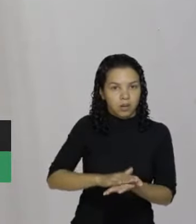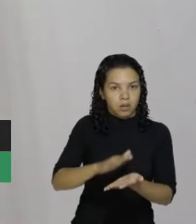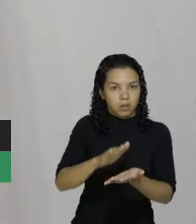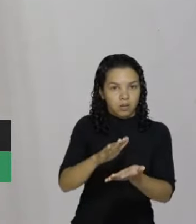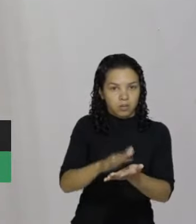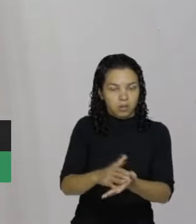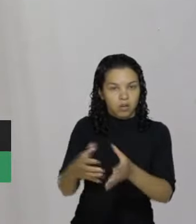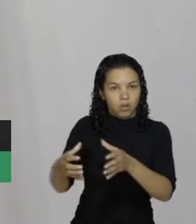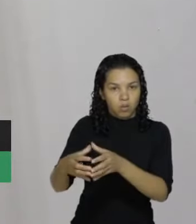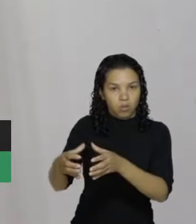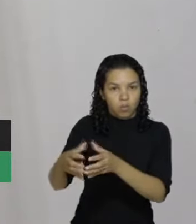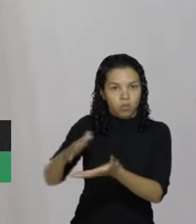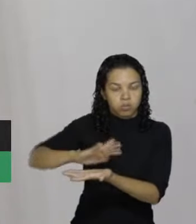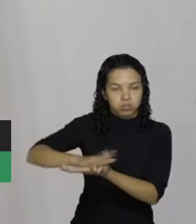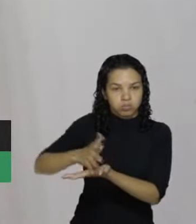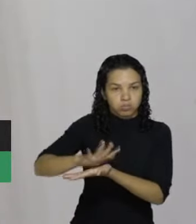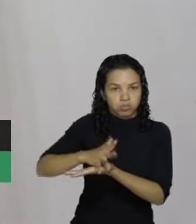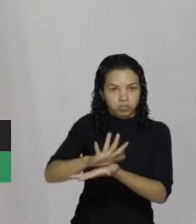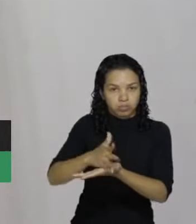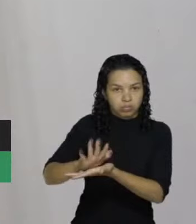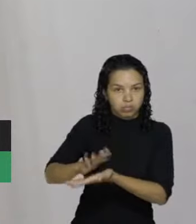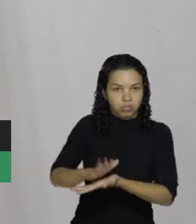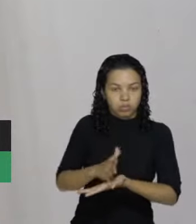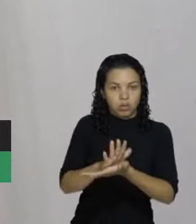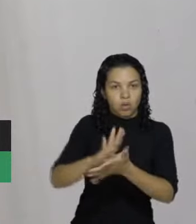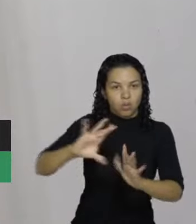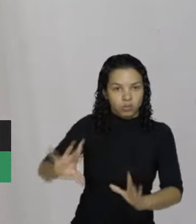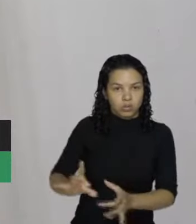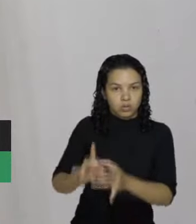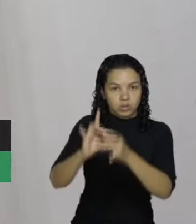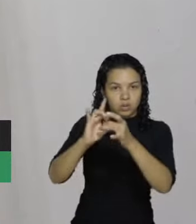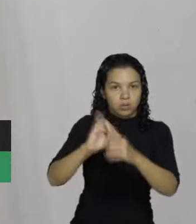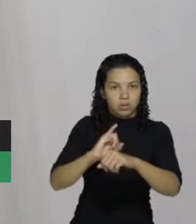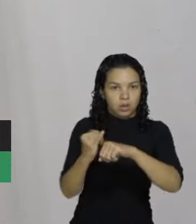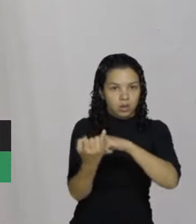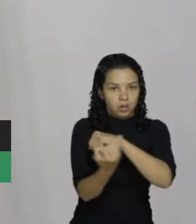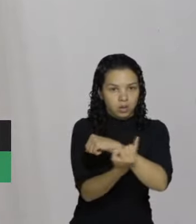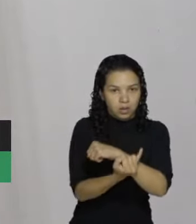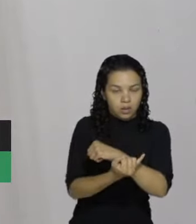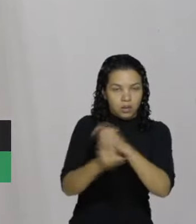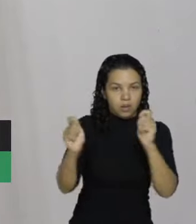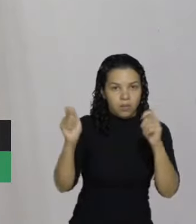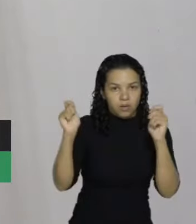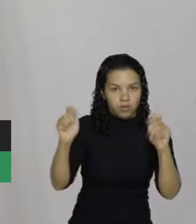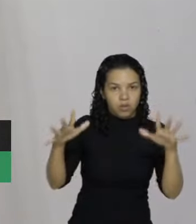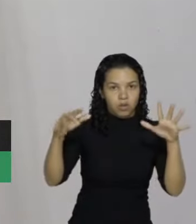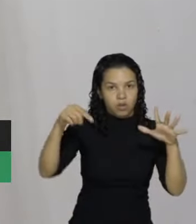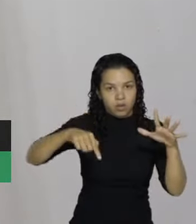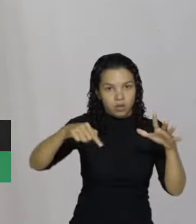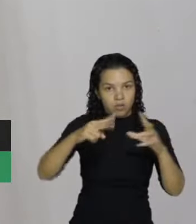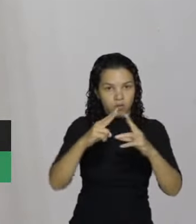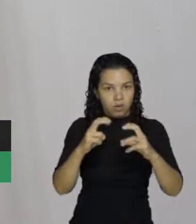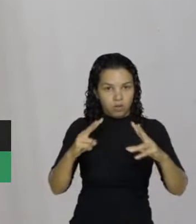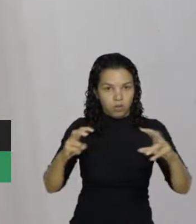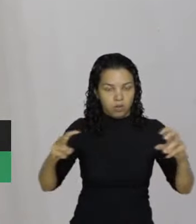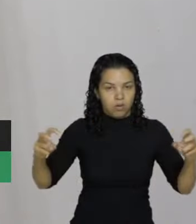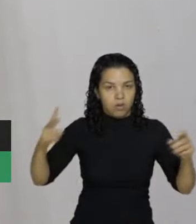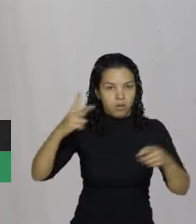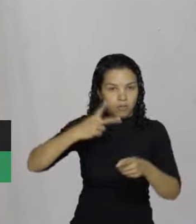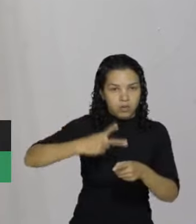a Escola de Samba União da Ilha da Magia de Florianópolis por ser a campeã dessa edição